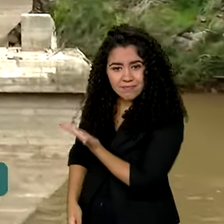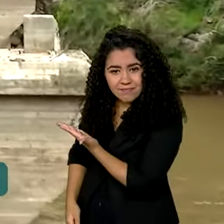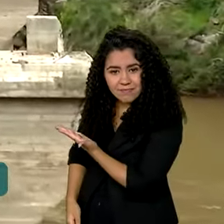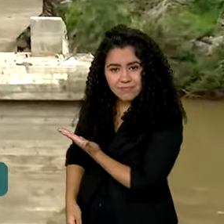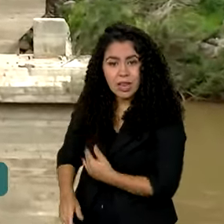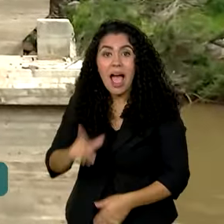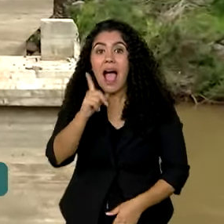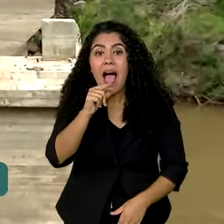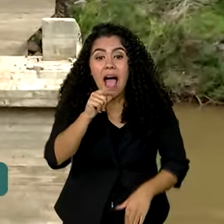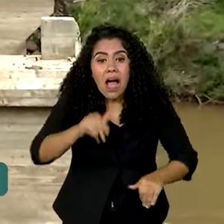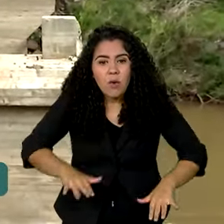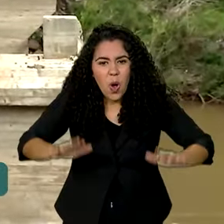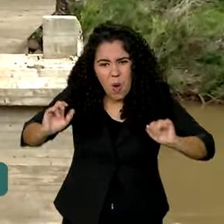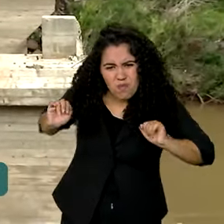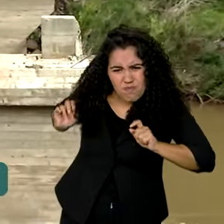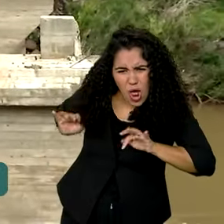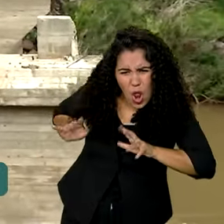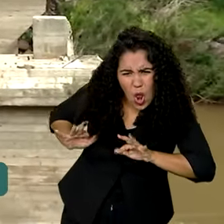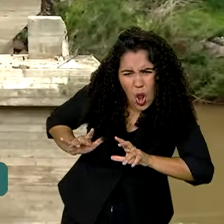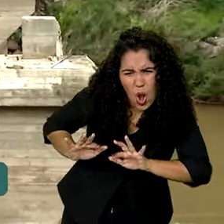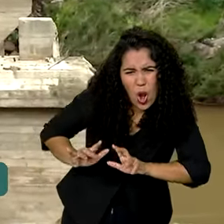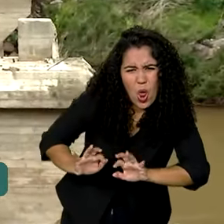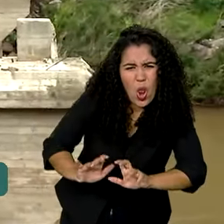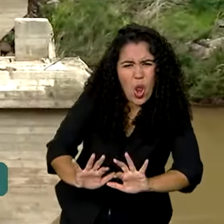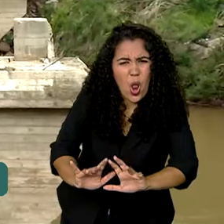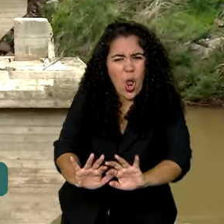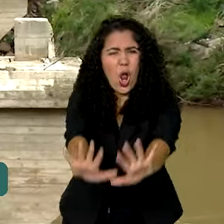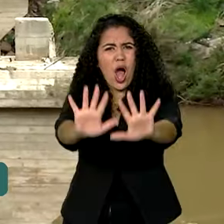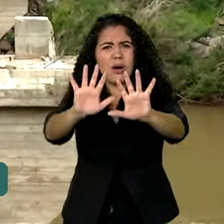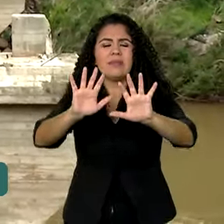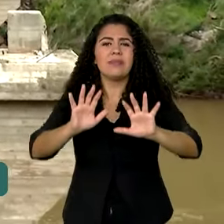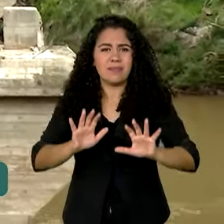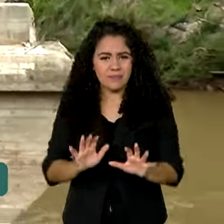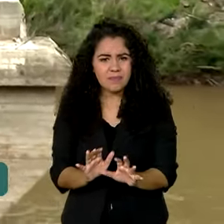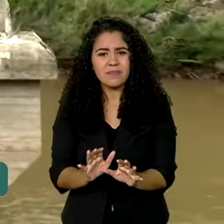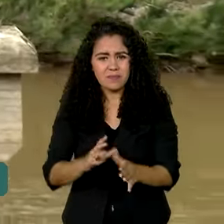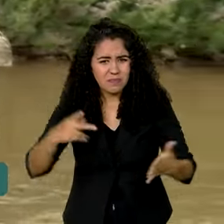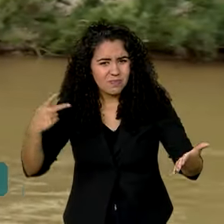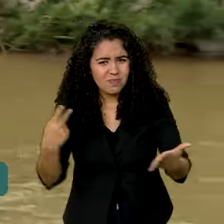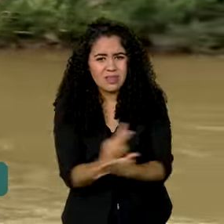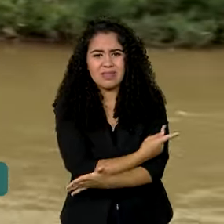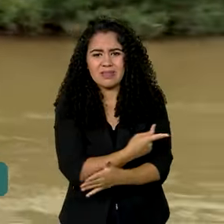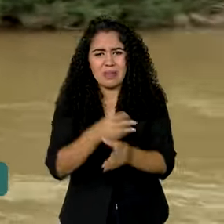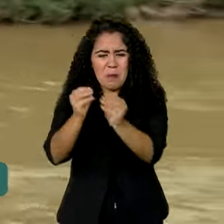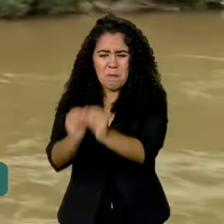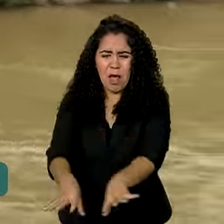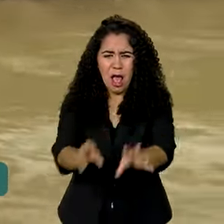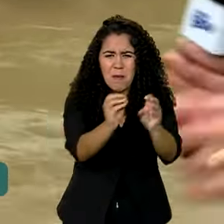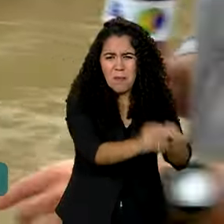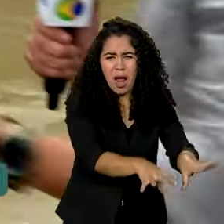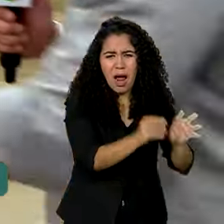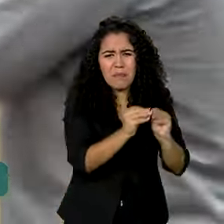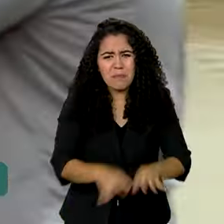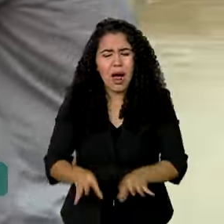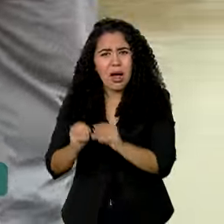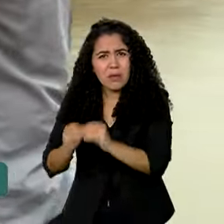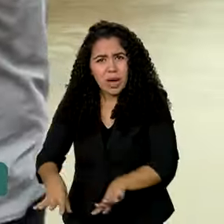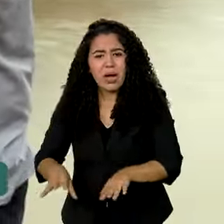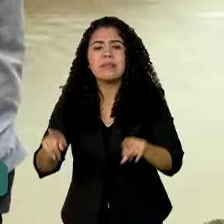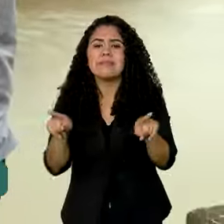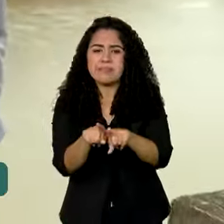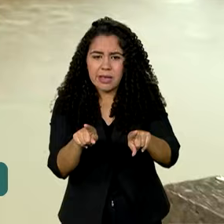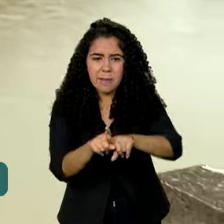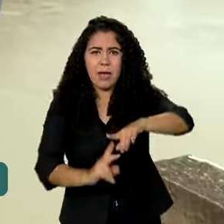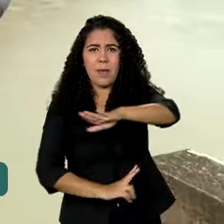água passou arrastando tudo que tinha nas margens. Um rastro de destruição, inclusive parte dessa